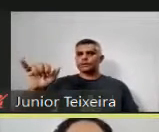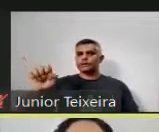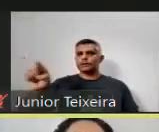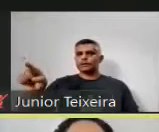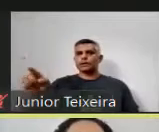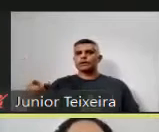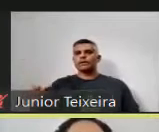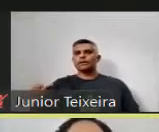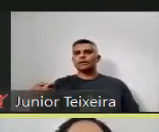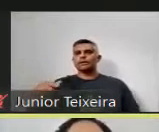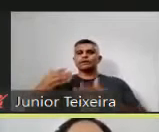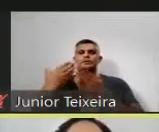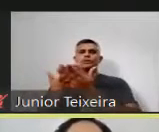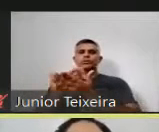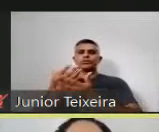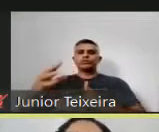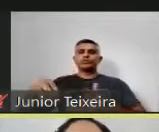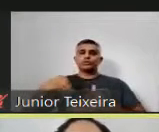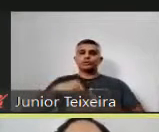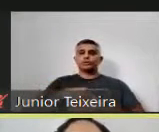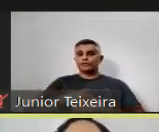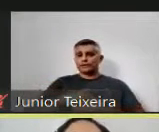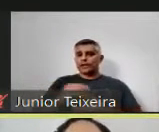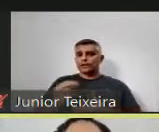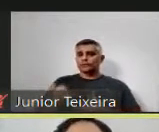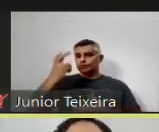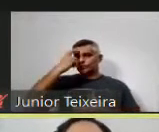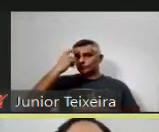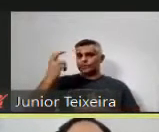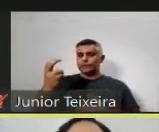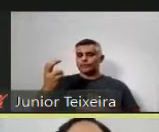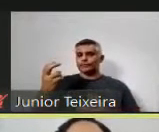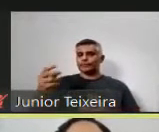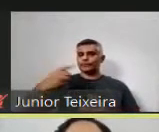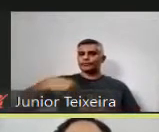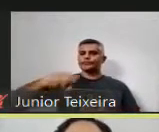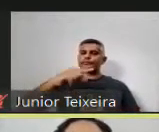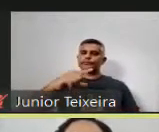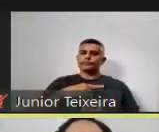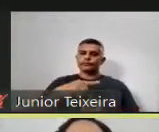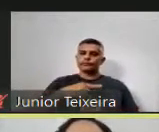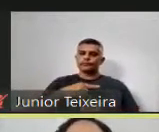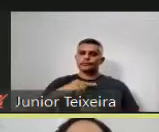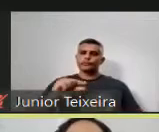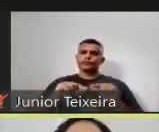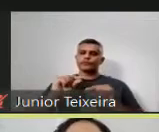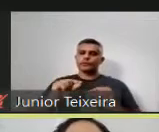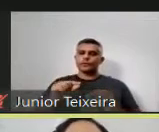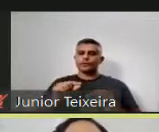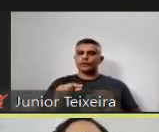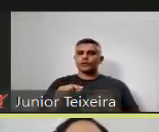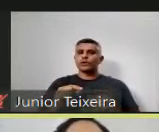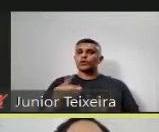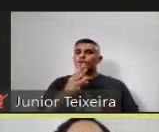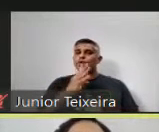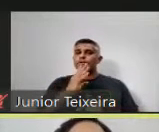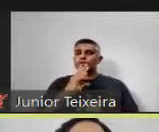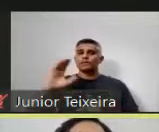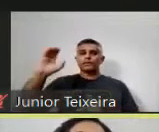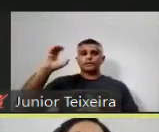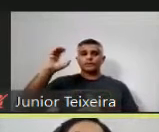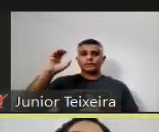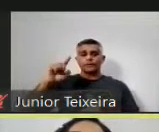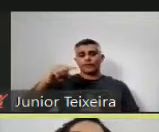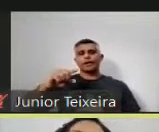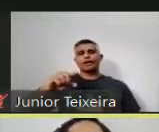da ideia como conhecimento científico construído sendo legítimo no sentido de que